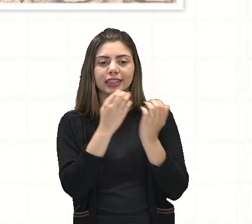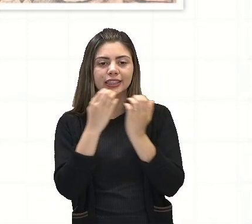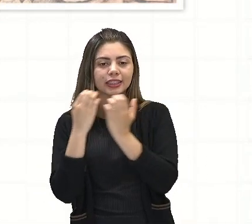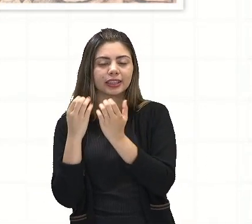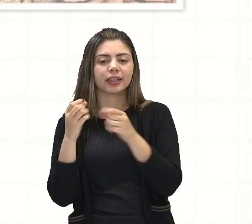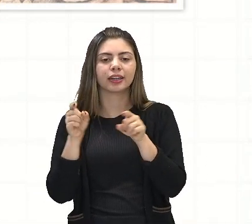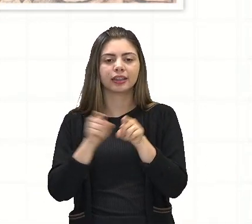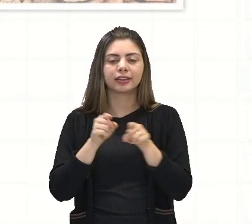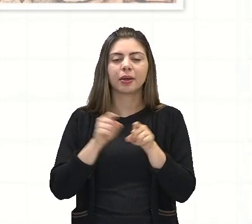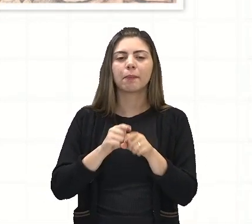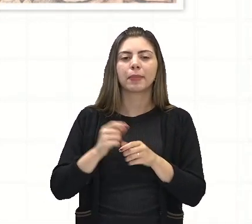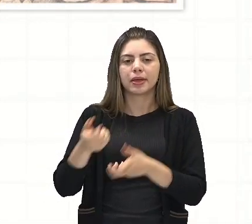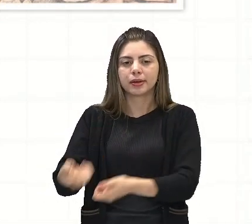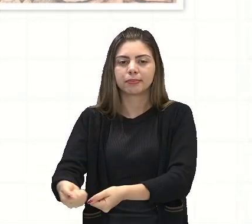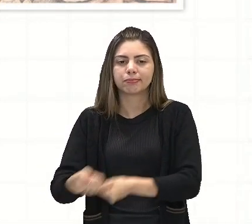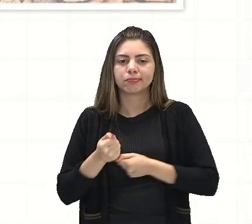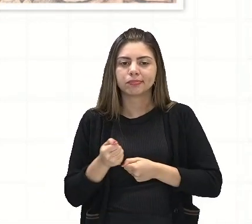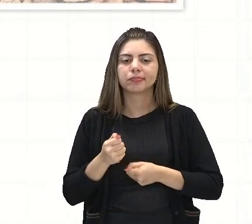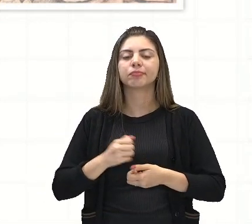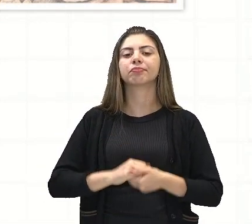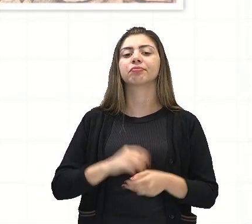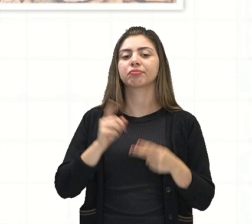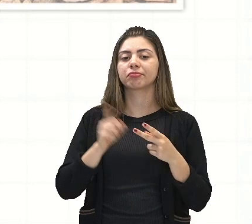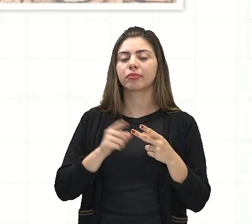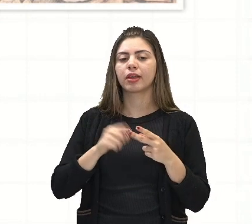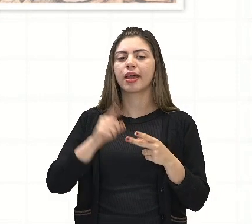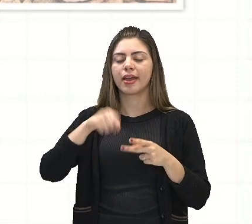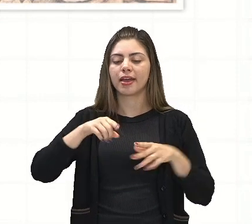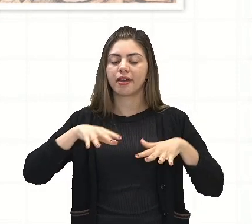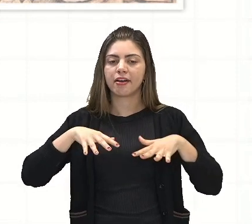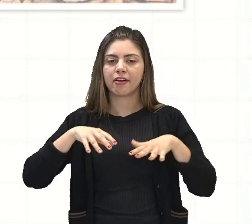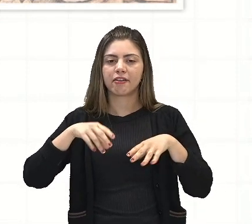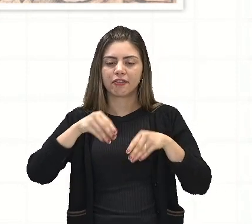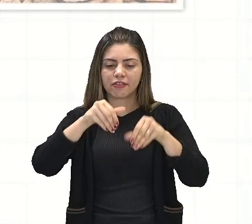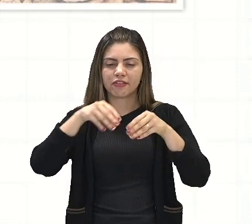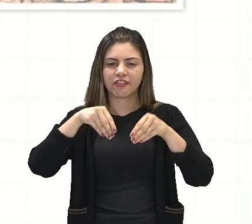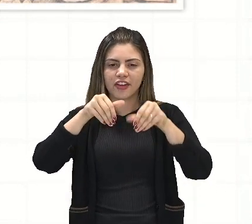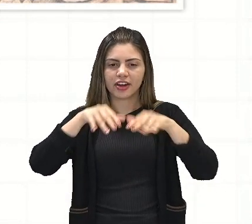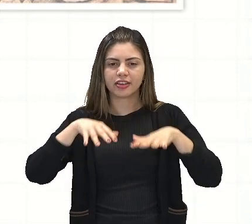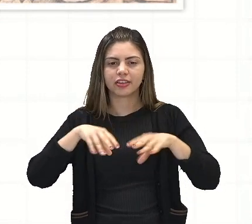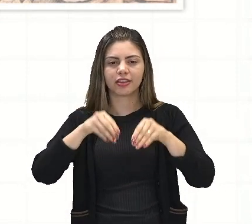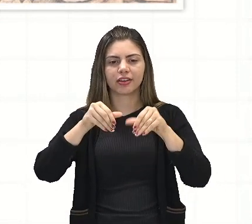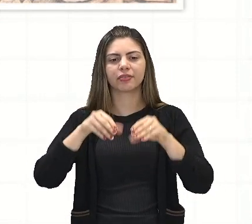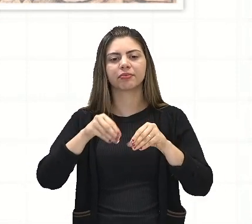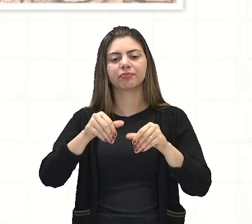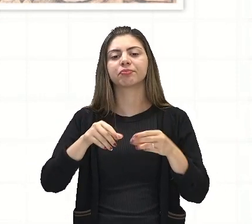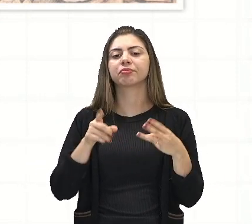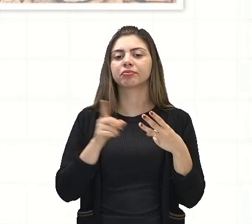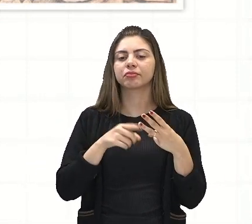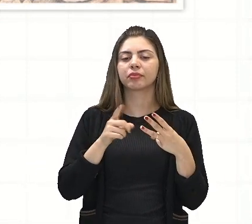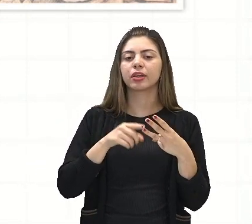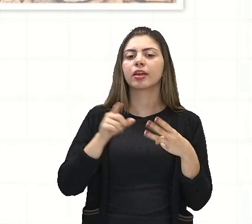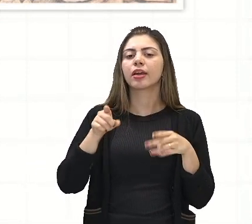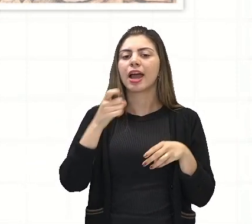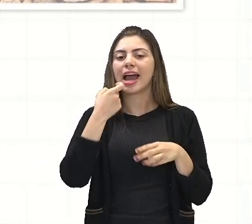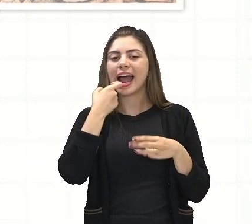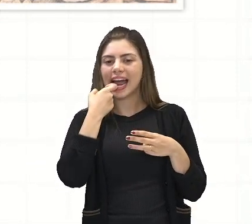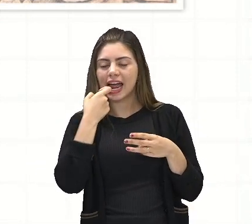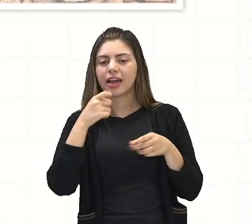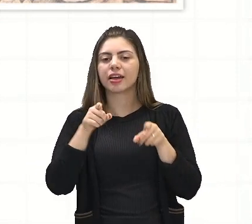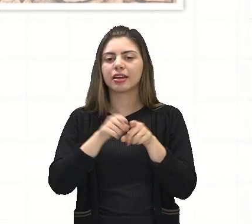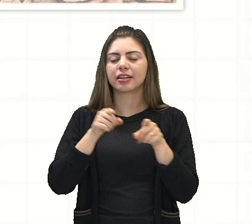a produção da farinha, que faz parte aí da nossa base alimentar, e a coleta de castanha